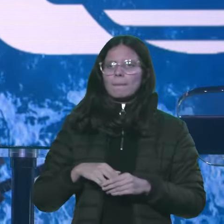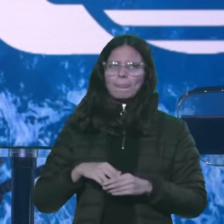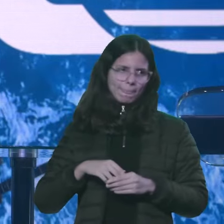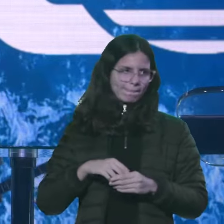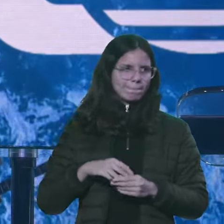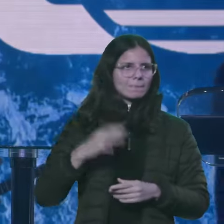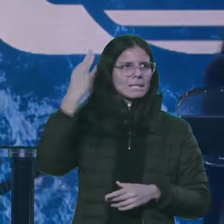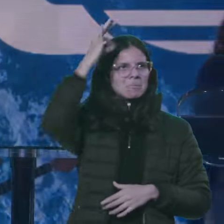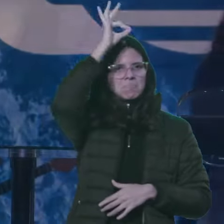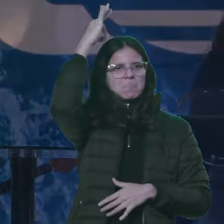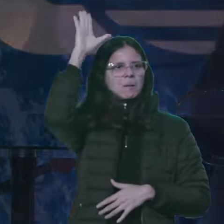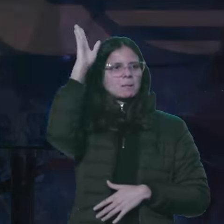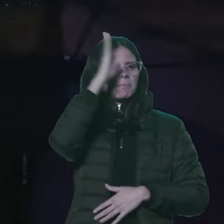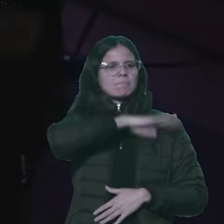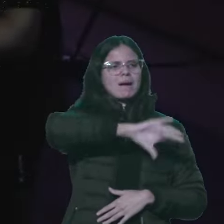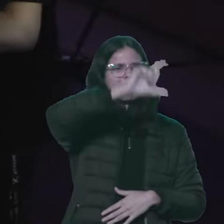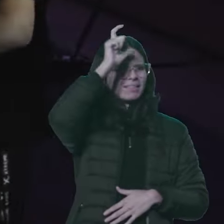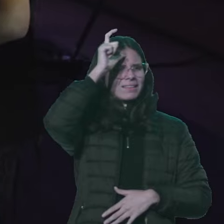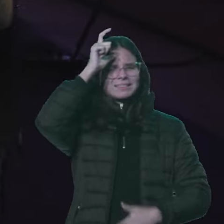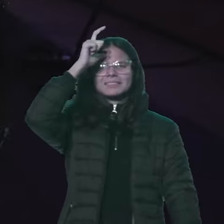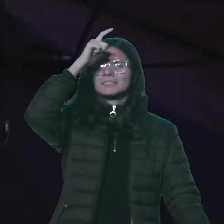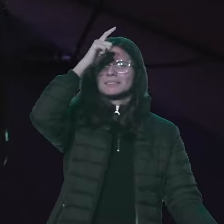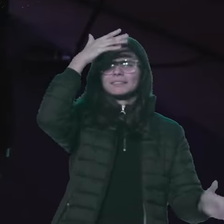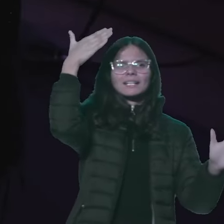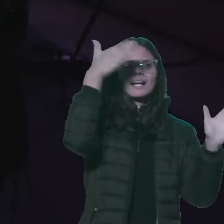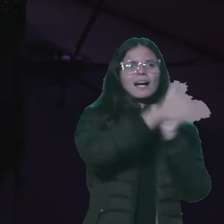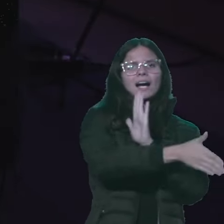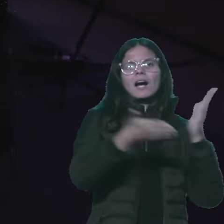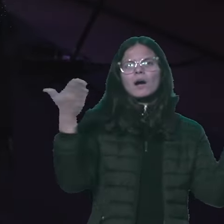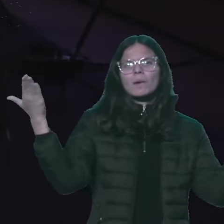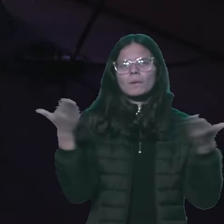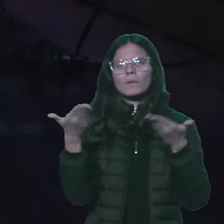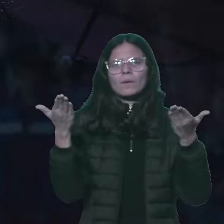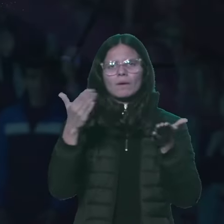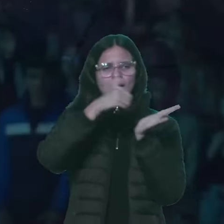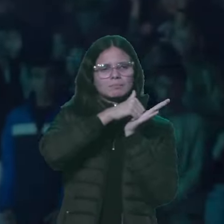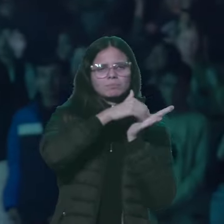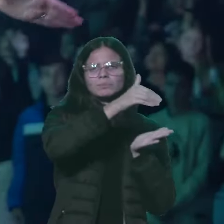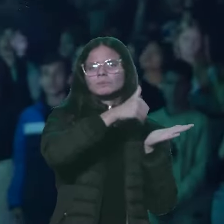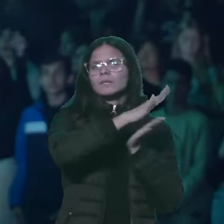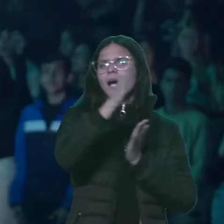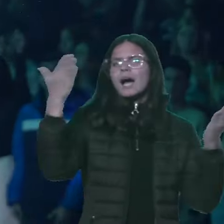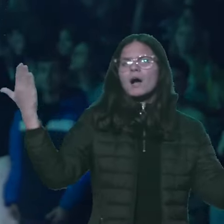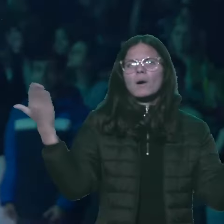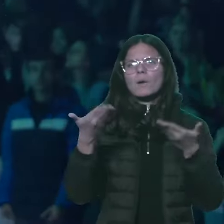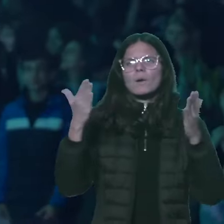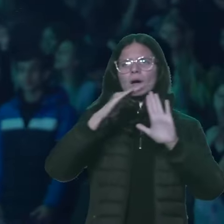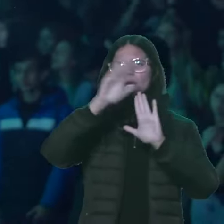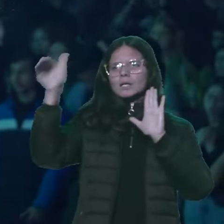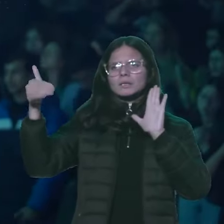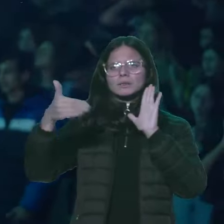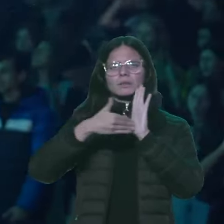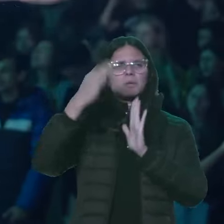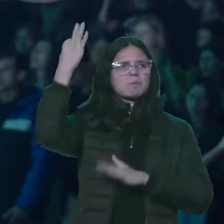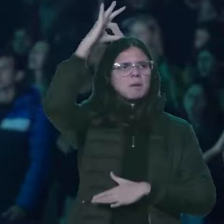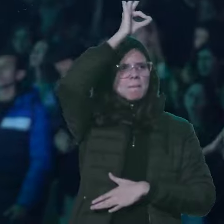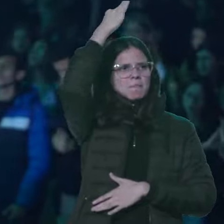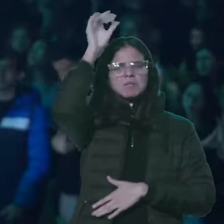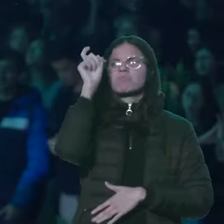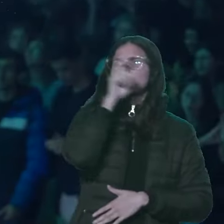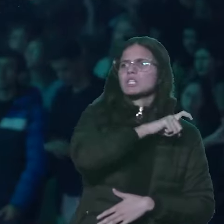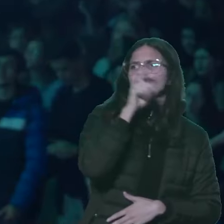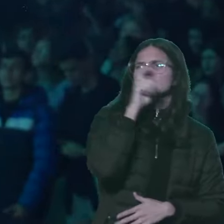Piton, espírito de morte, caia por terra agora. Nós expulsamos agora todo espírito de mentira